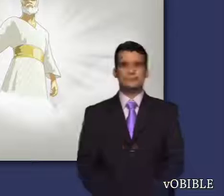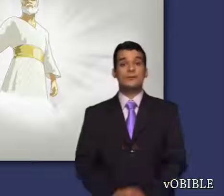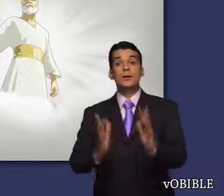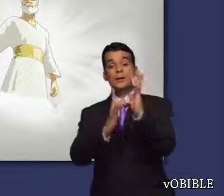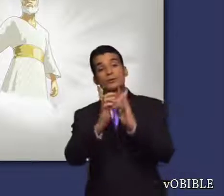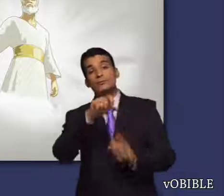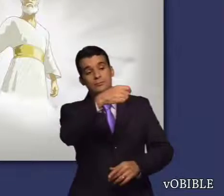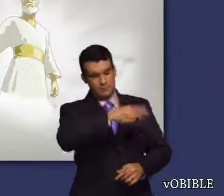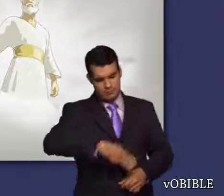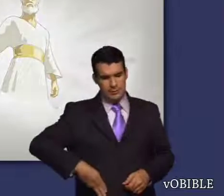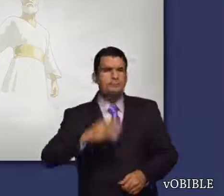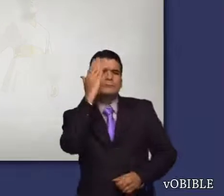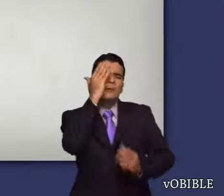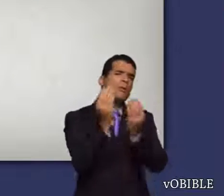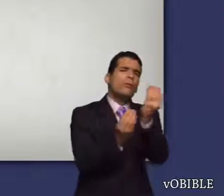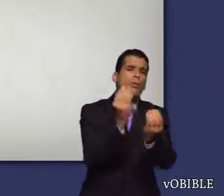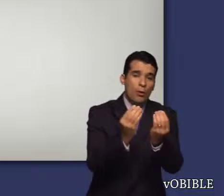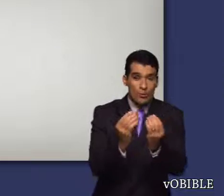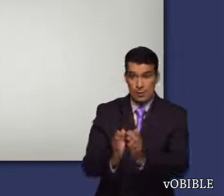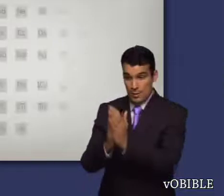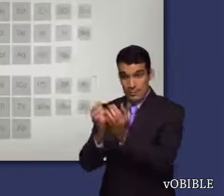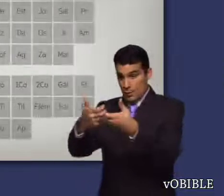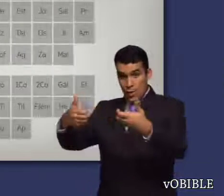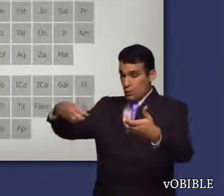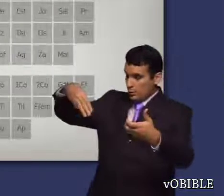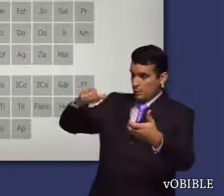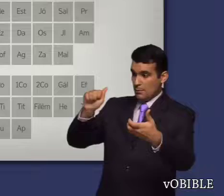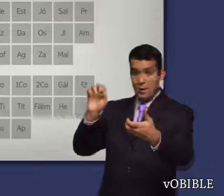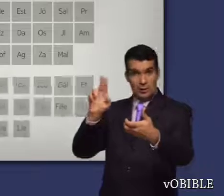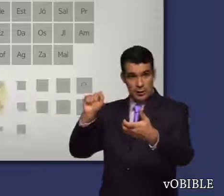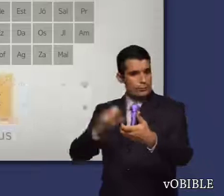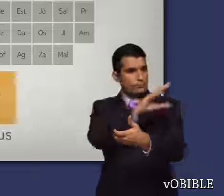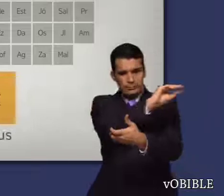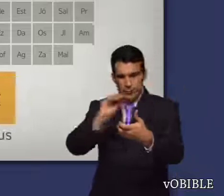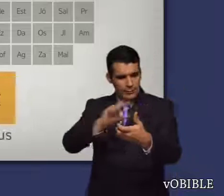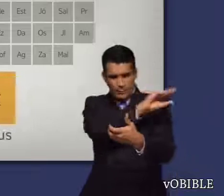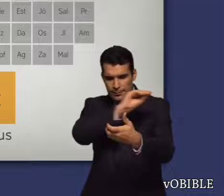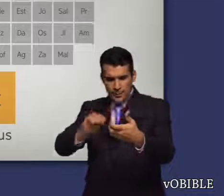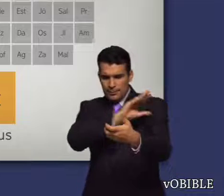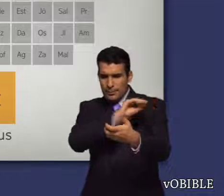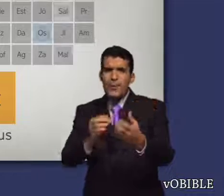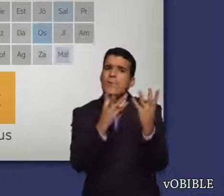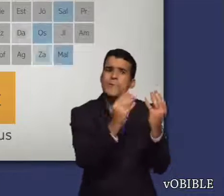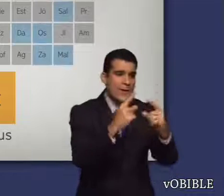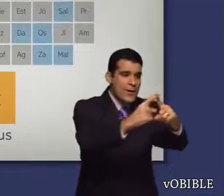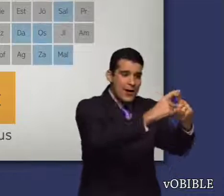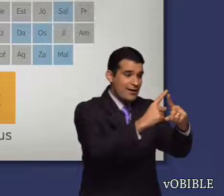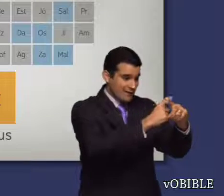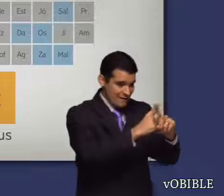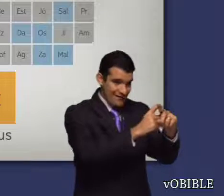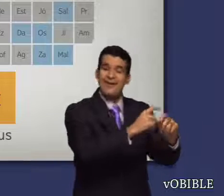Para ajudar os leitores a ver que Jesus é o Messias, o livro de Mateus contém várias citações e referências a muitos livros das